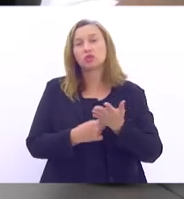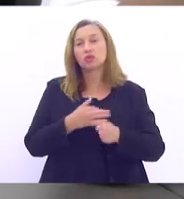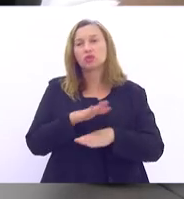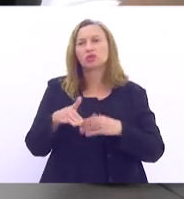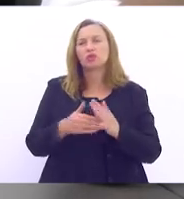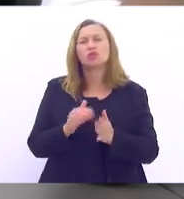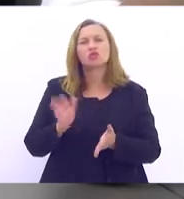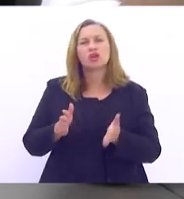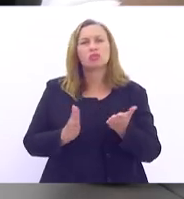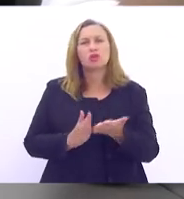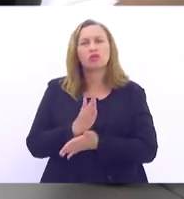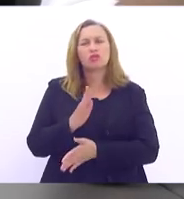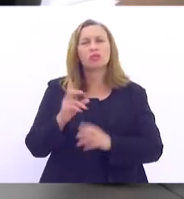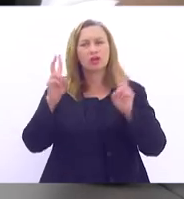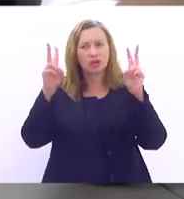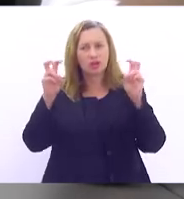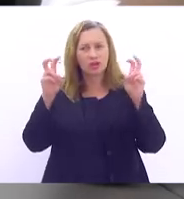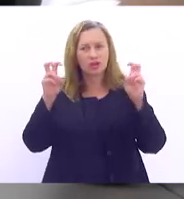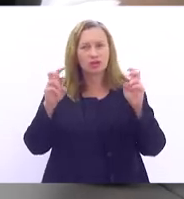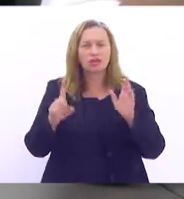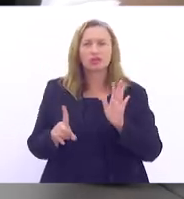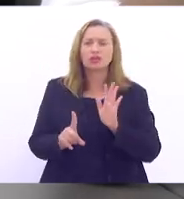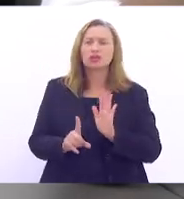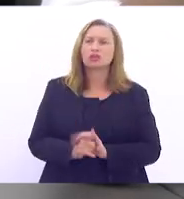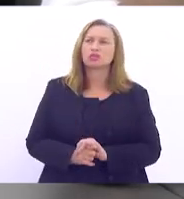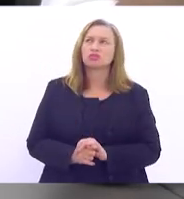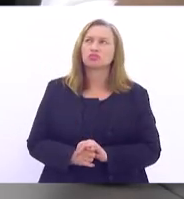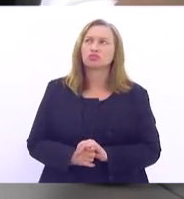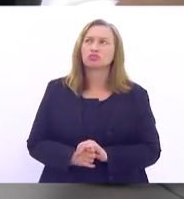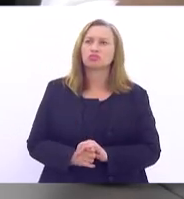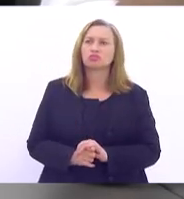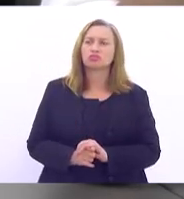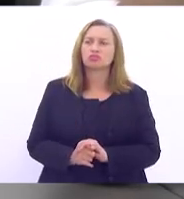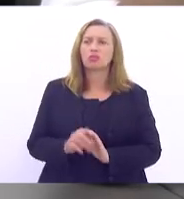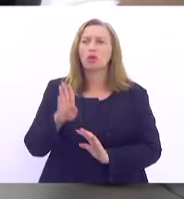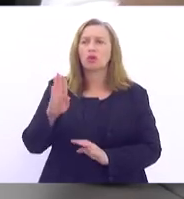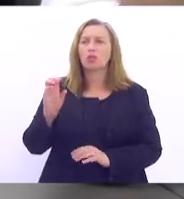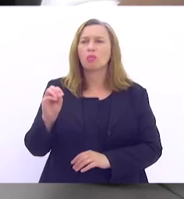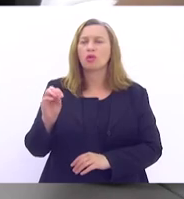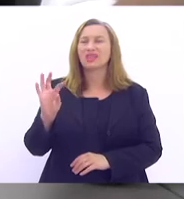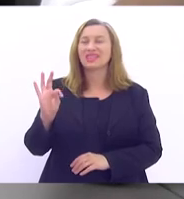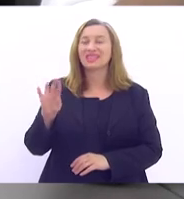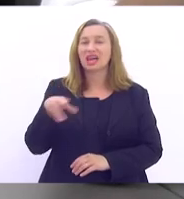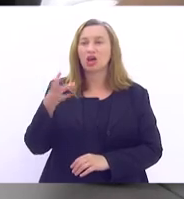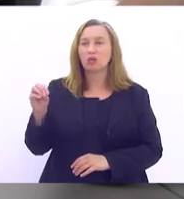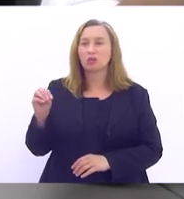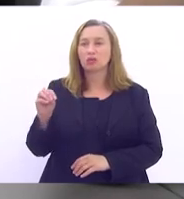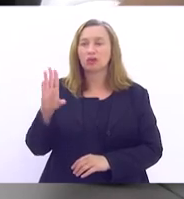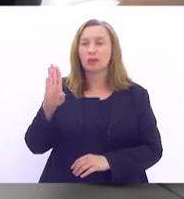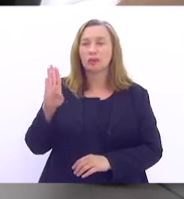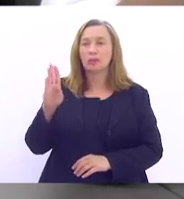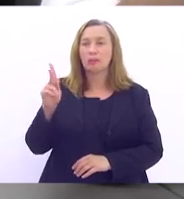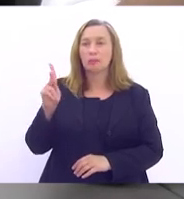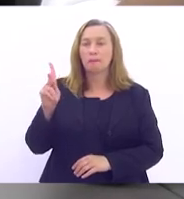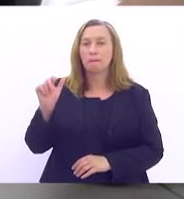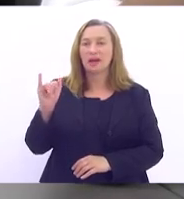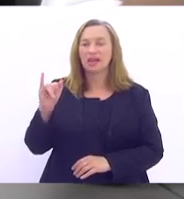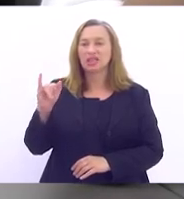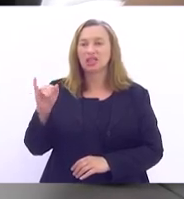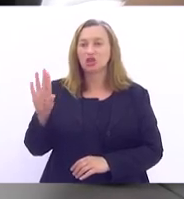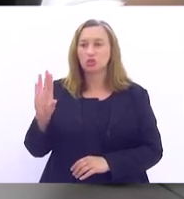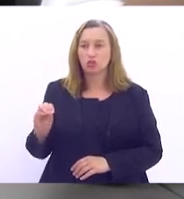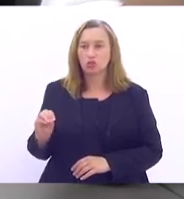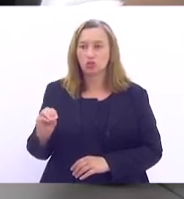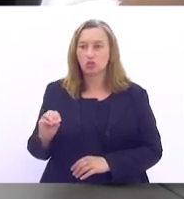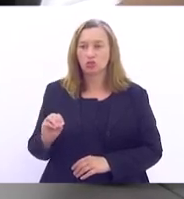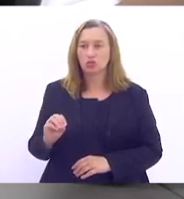já aprovou lei sobre botão de pânico. Então, a minha dúvida é a seguinte... Transporte por aplicativo. Exatamente. E para a escola,